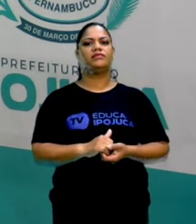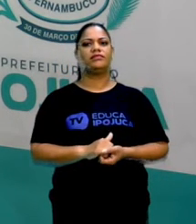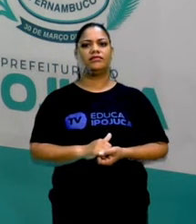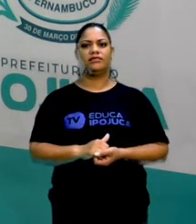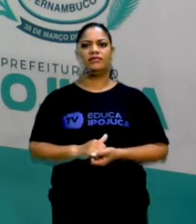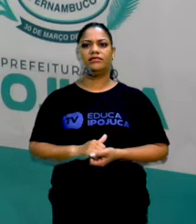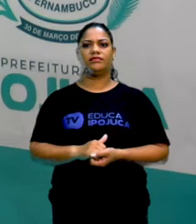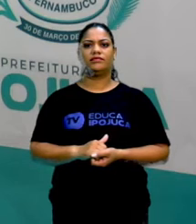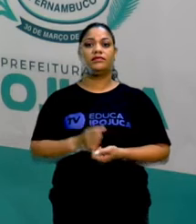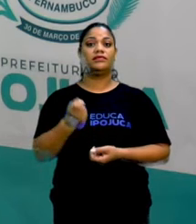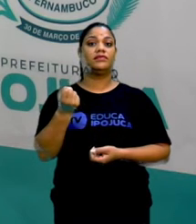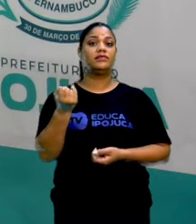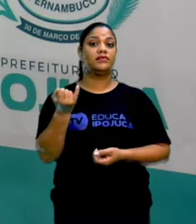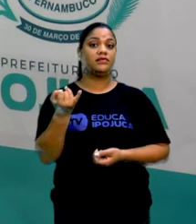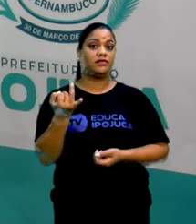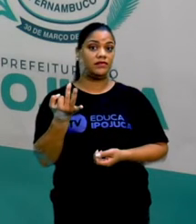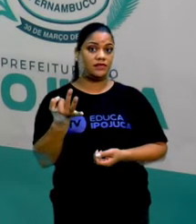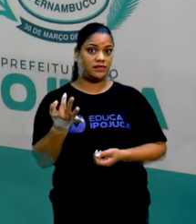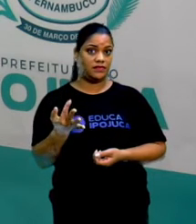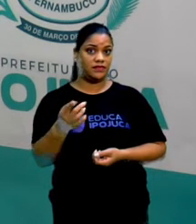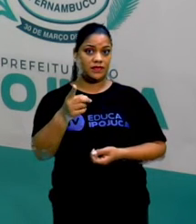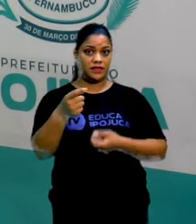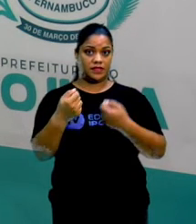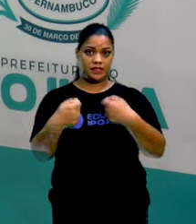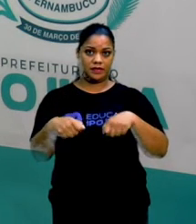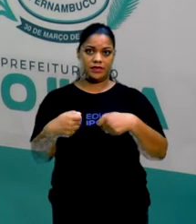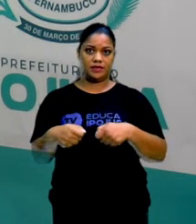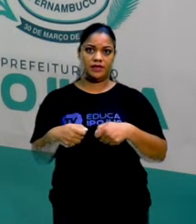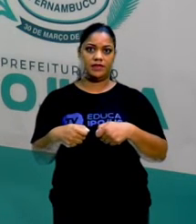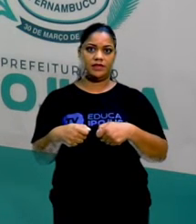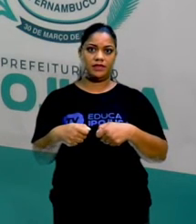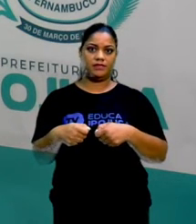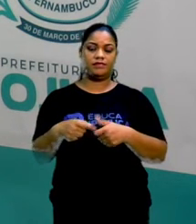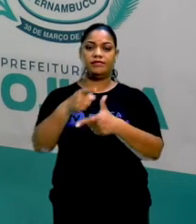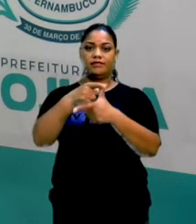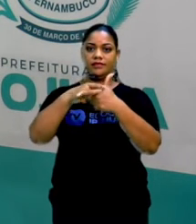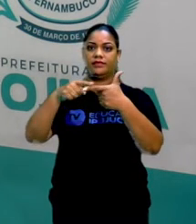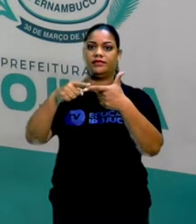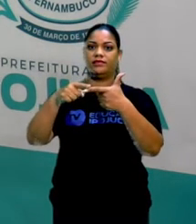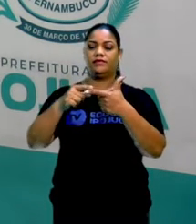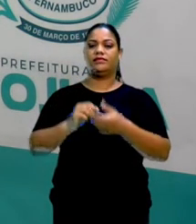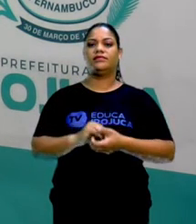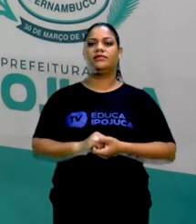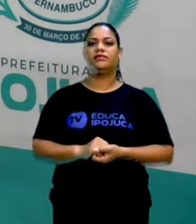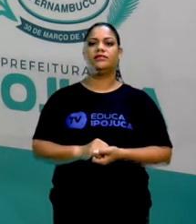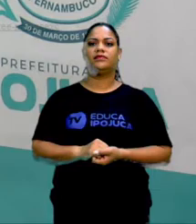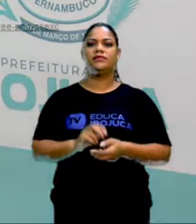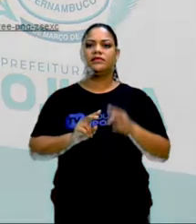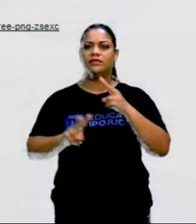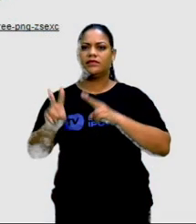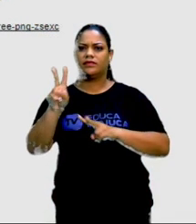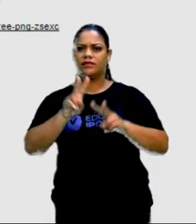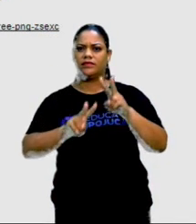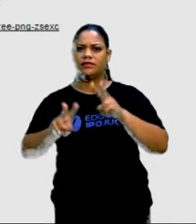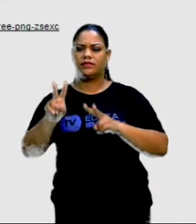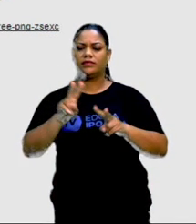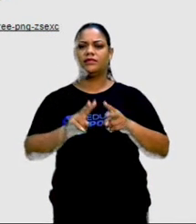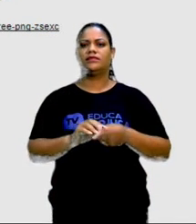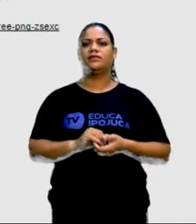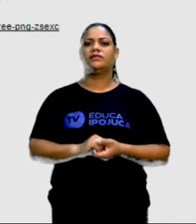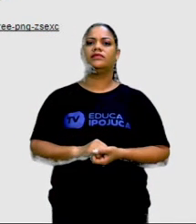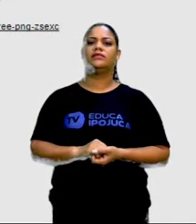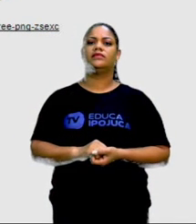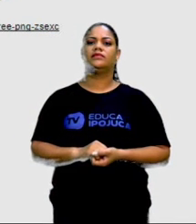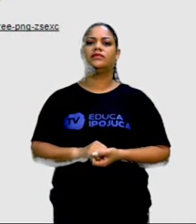aquela devida quantidade que você está precisando ali para ser dividida. Então, vamos observar mais um pouco aqui, ó.